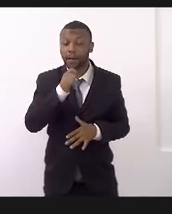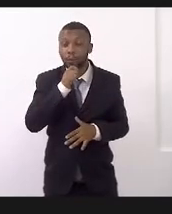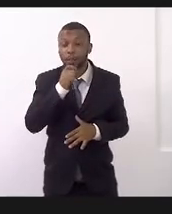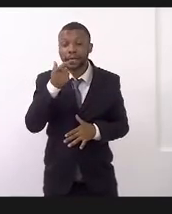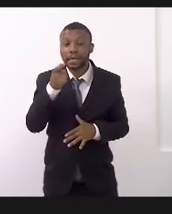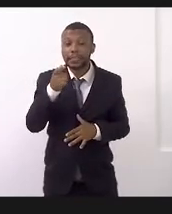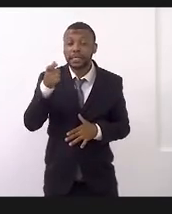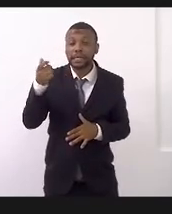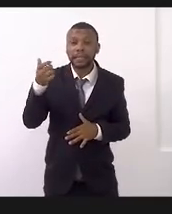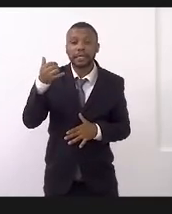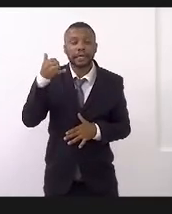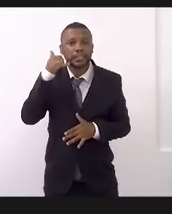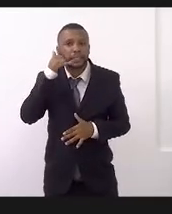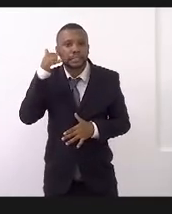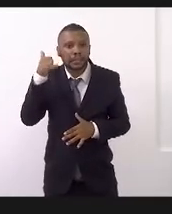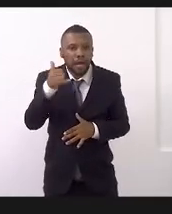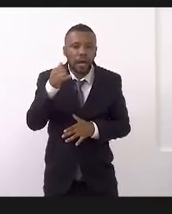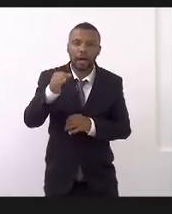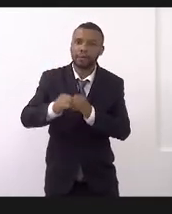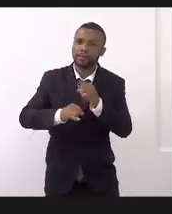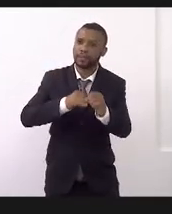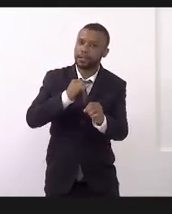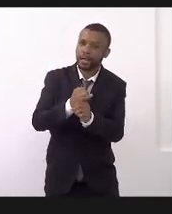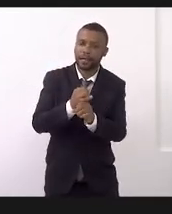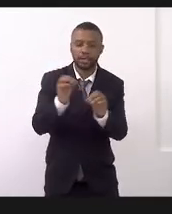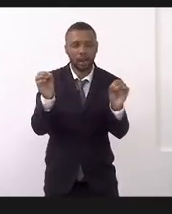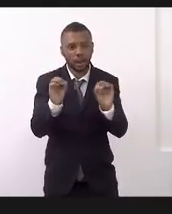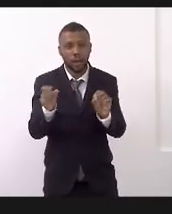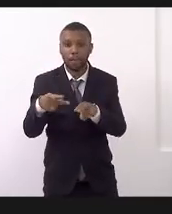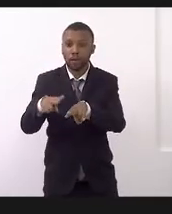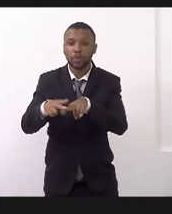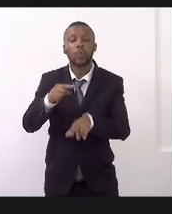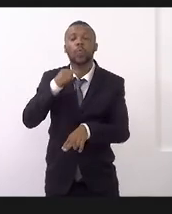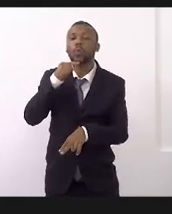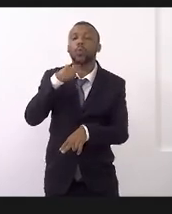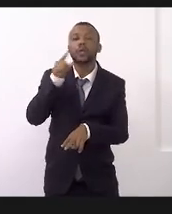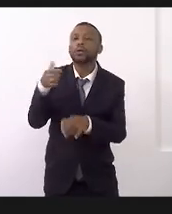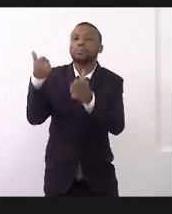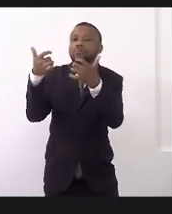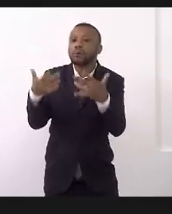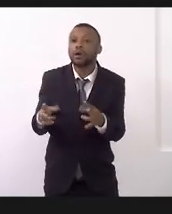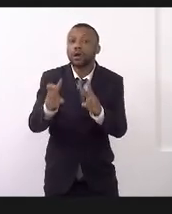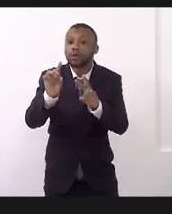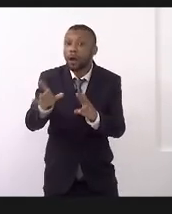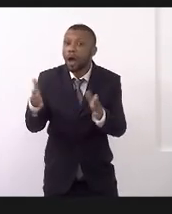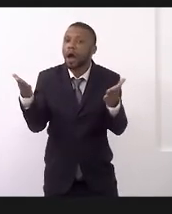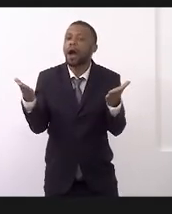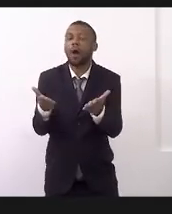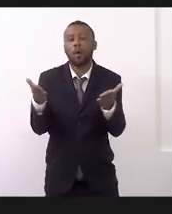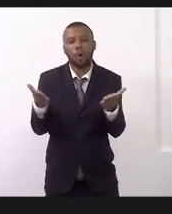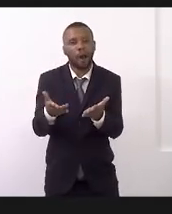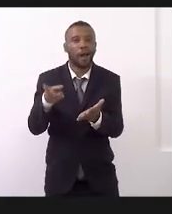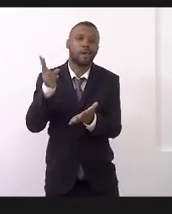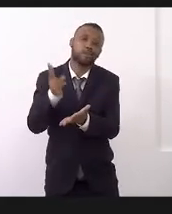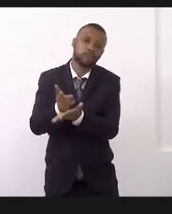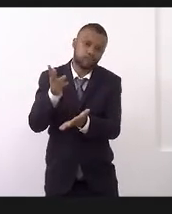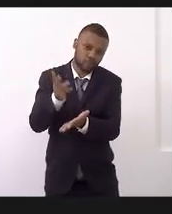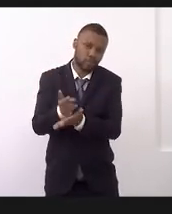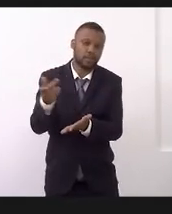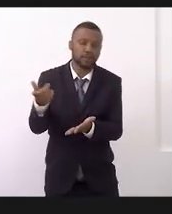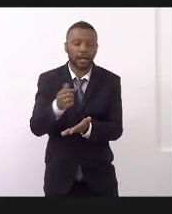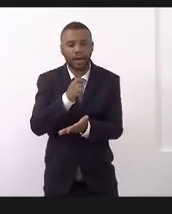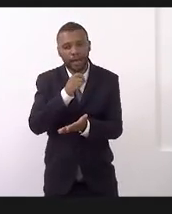nem de celular e nem de internet. Por isso, não consegui falar com o senhor somente agora, e mesmo assim, muito instável.